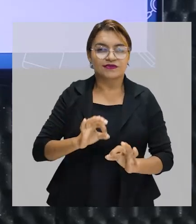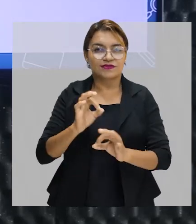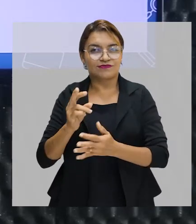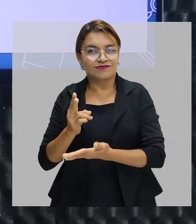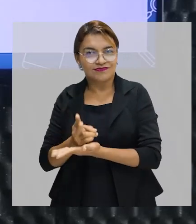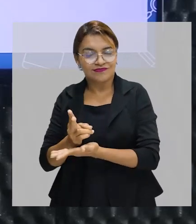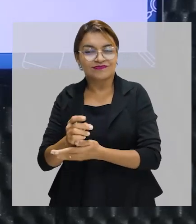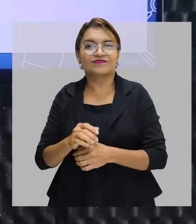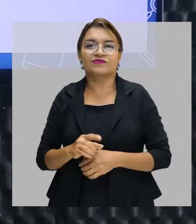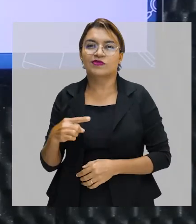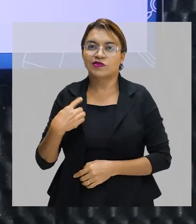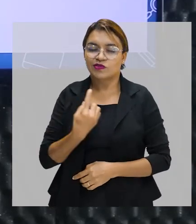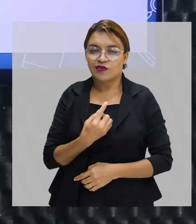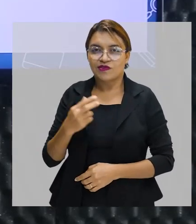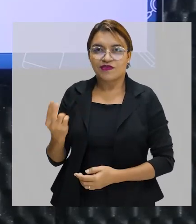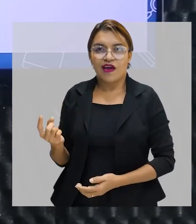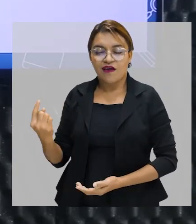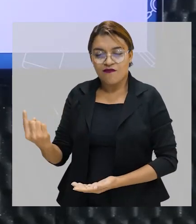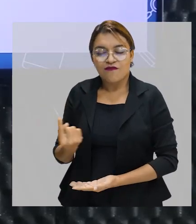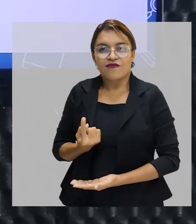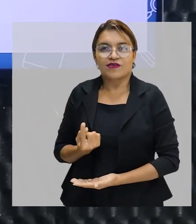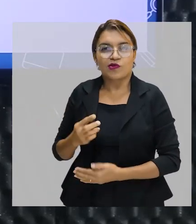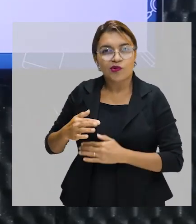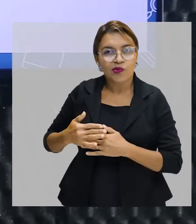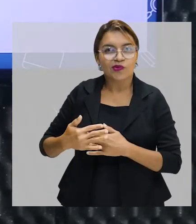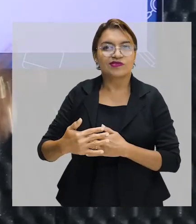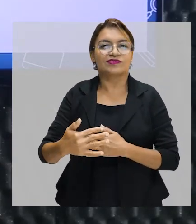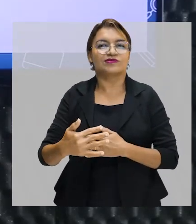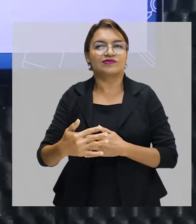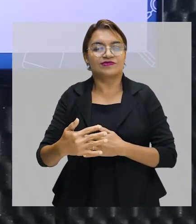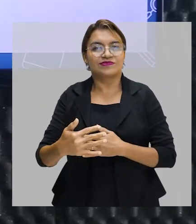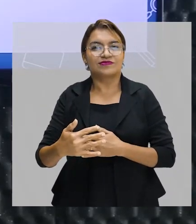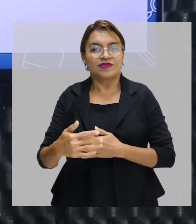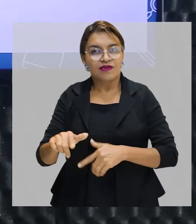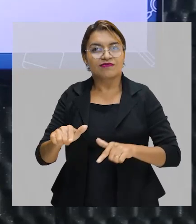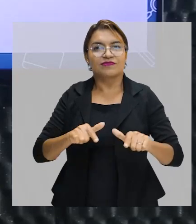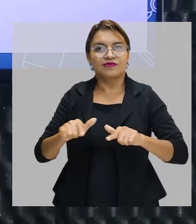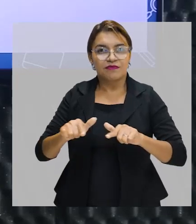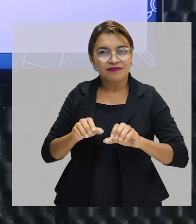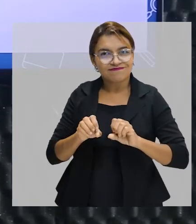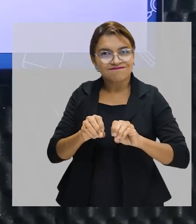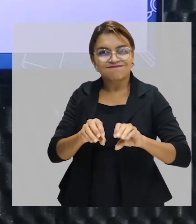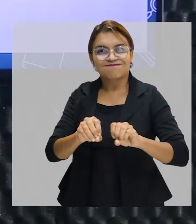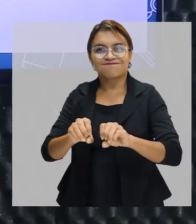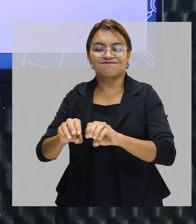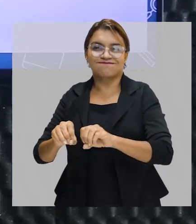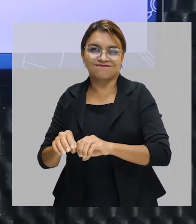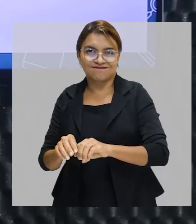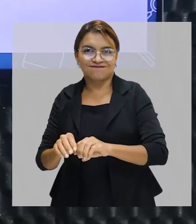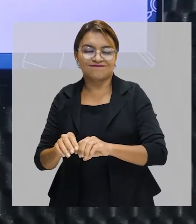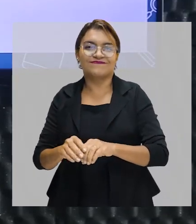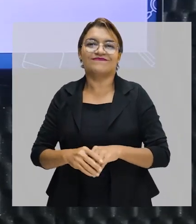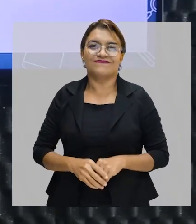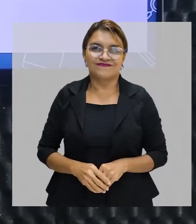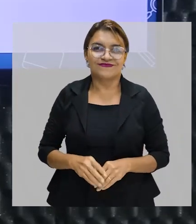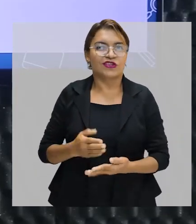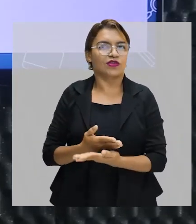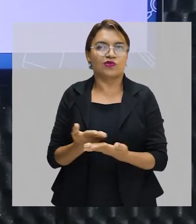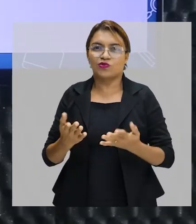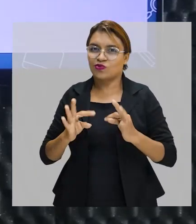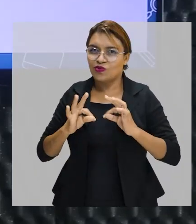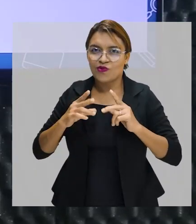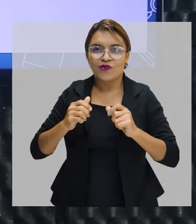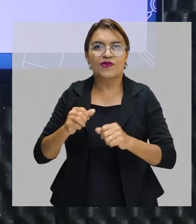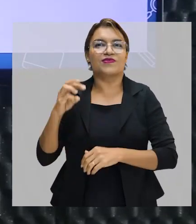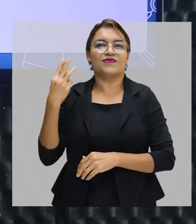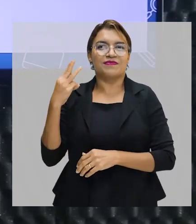audiência. Nós estamos aqui para continuar o nosso trabalho de levar educação para todo o